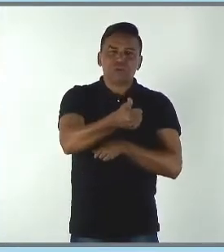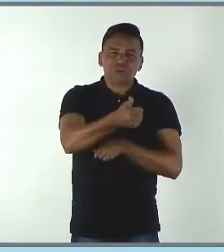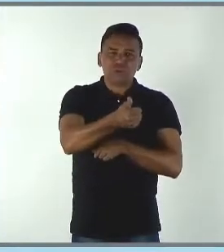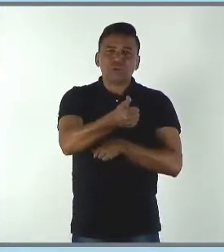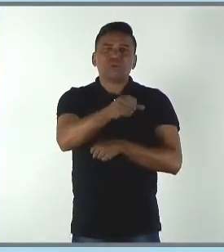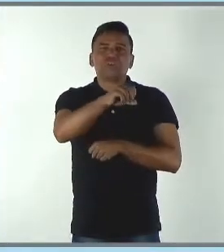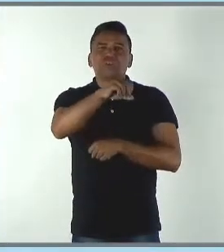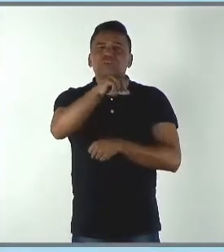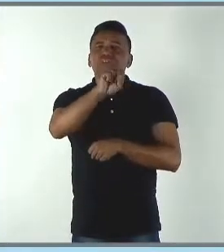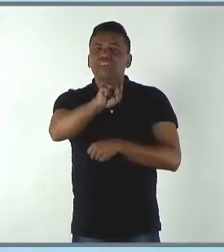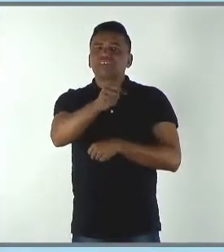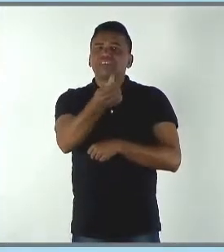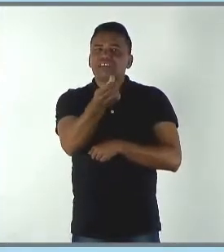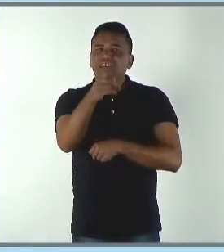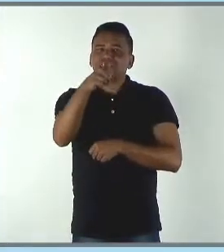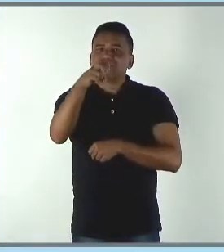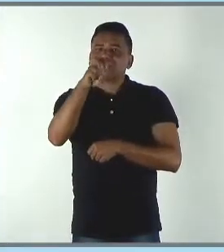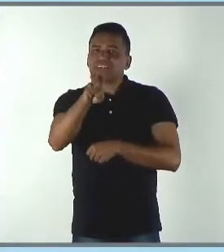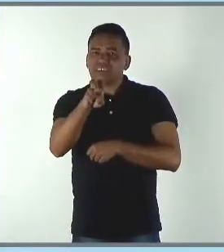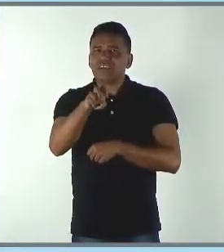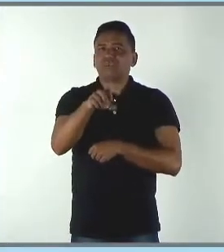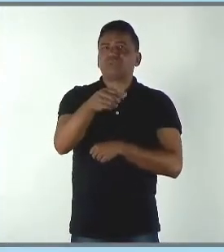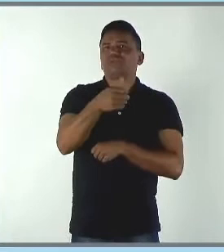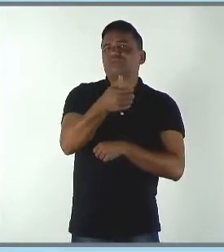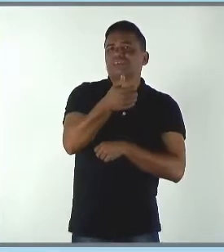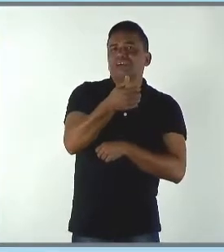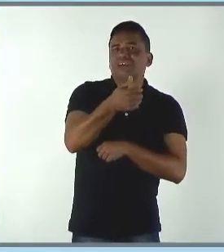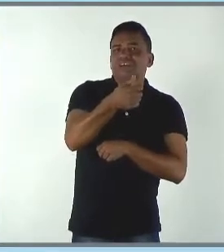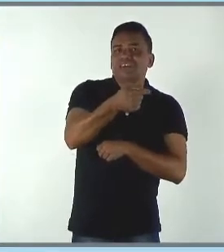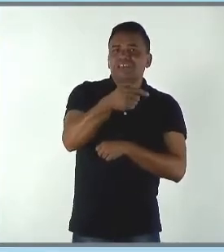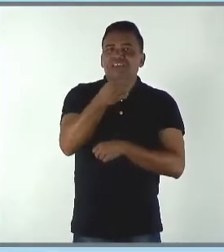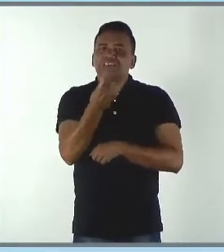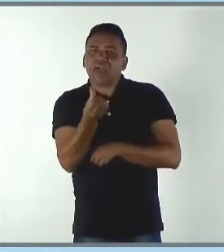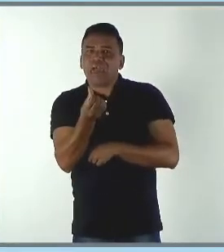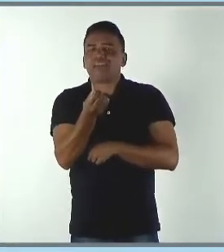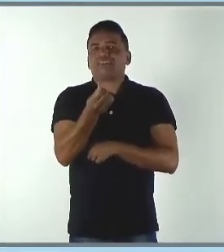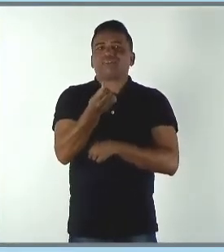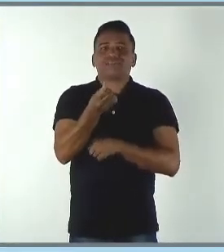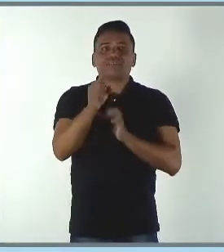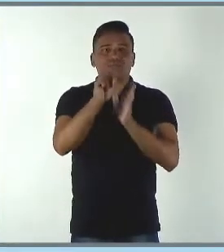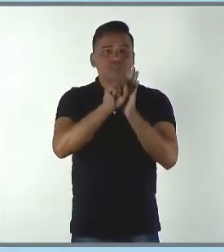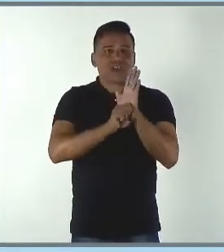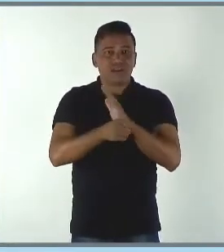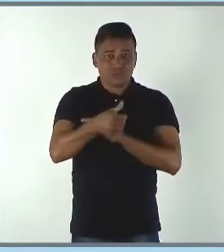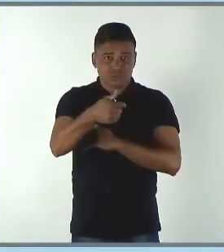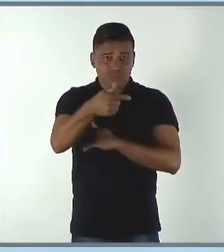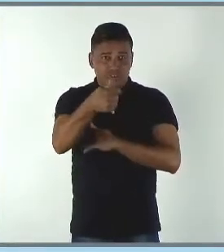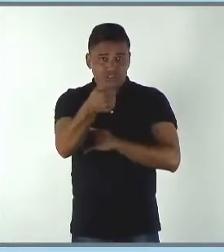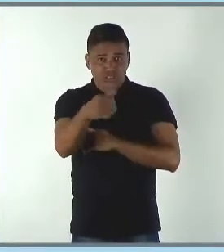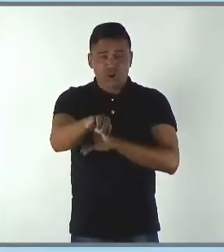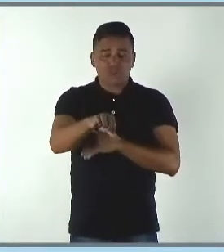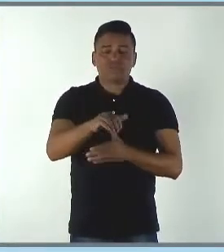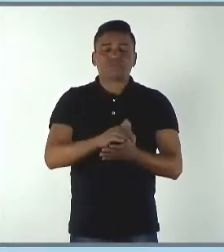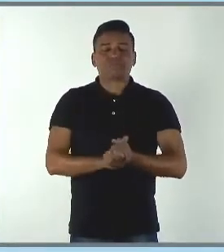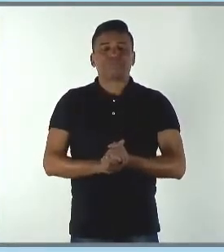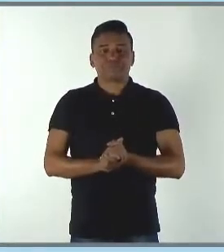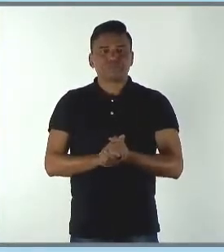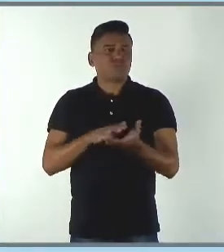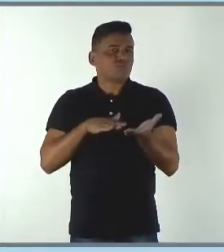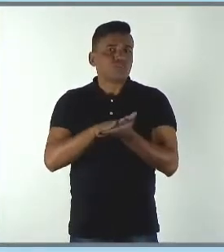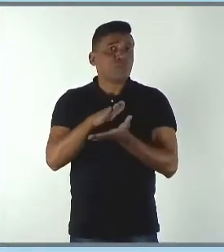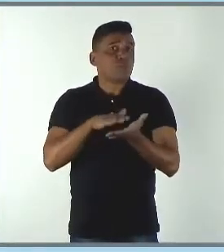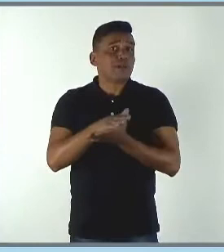1876, segundo quartel do século XIX. É o Paula Brito que vai, entre outras coisas, publicar um